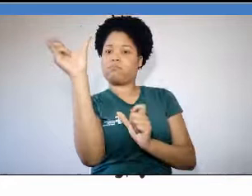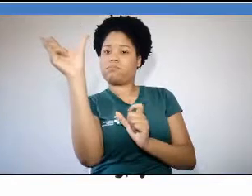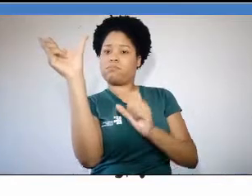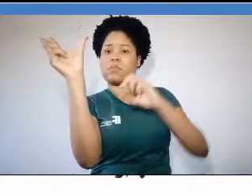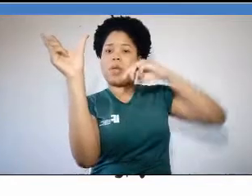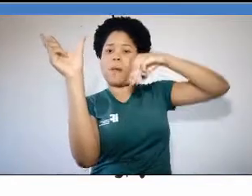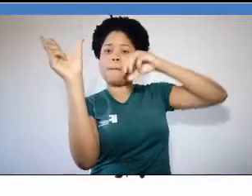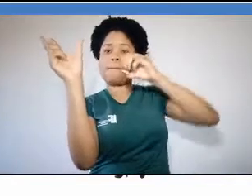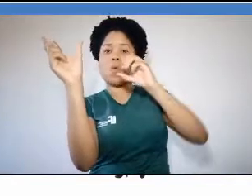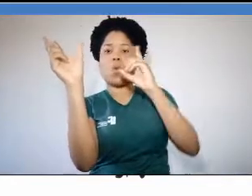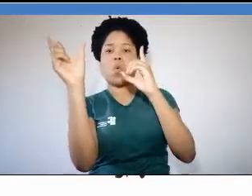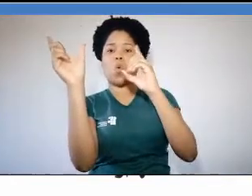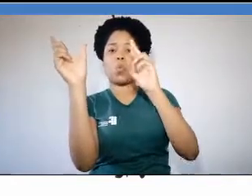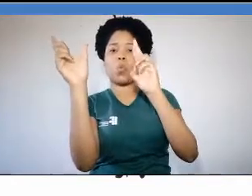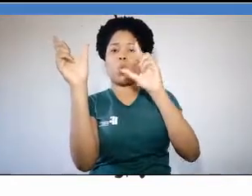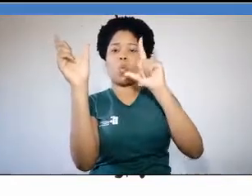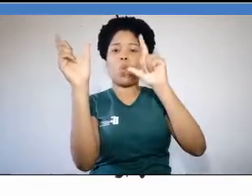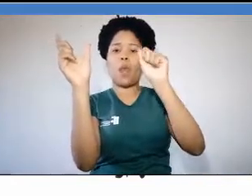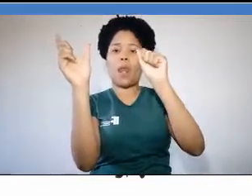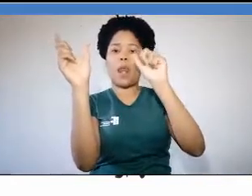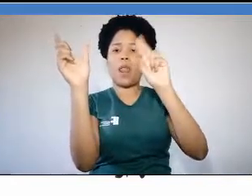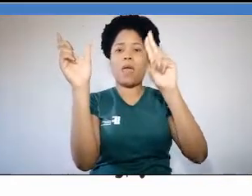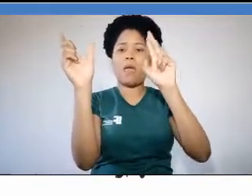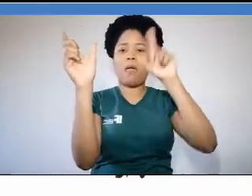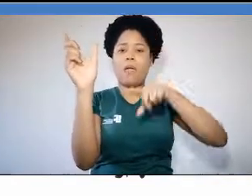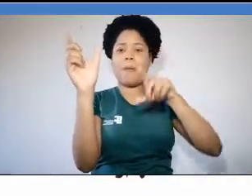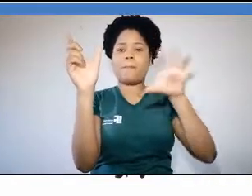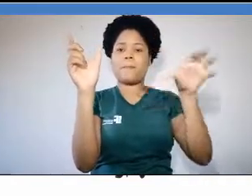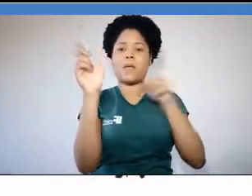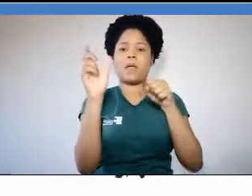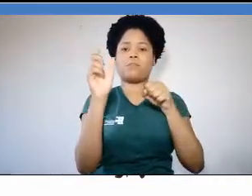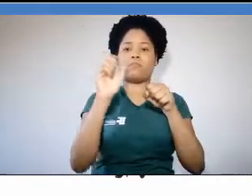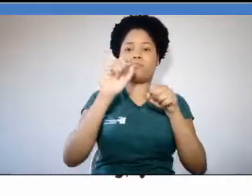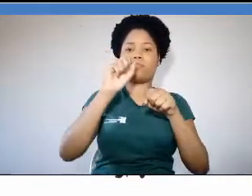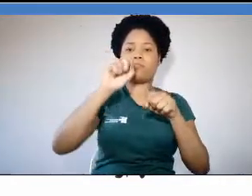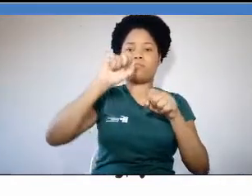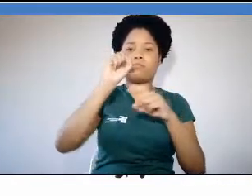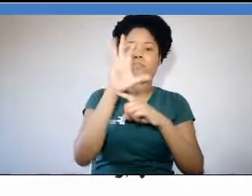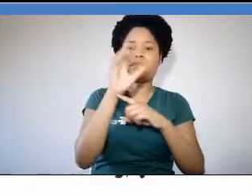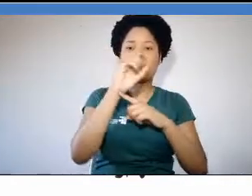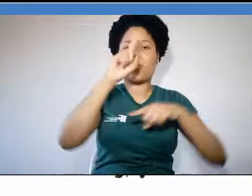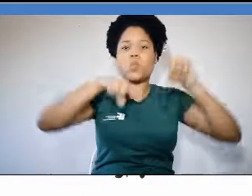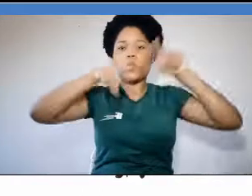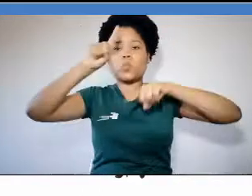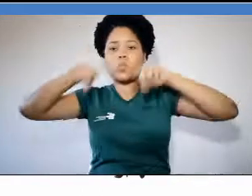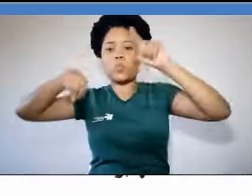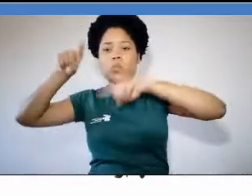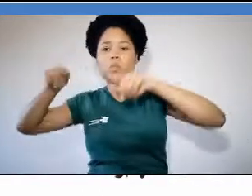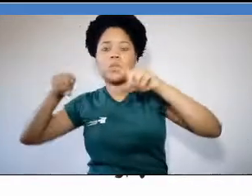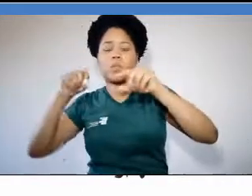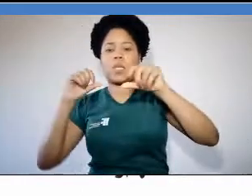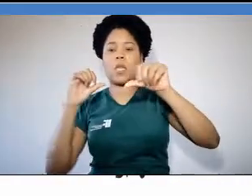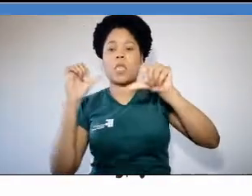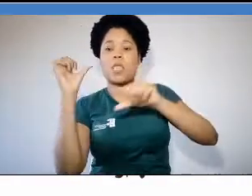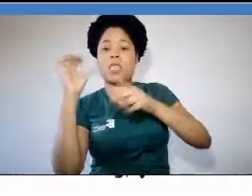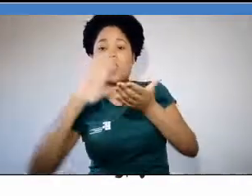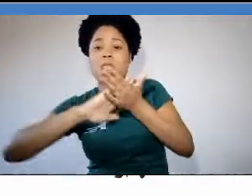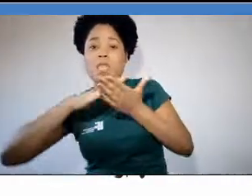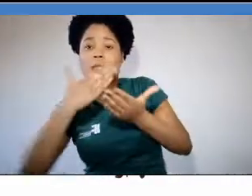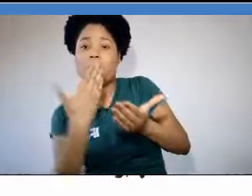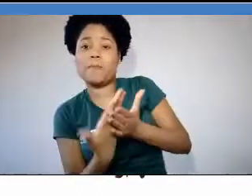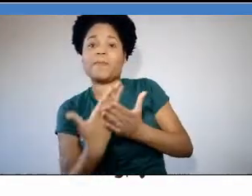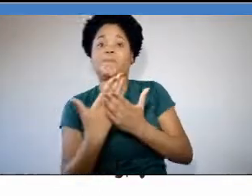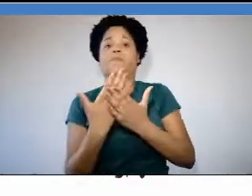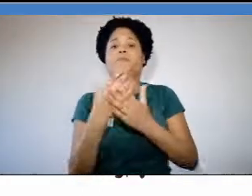sinal? Modular um sinal é pegar um sinal analógico, variável, e transformar ele num sinal